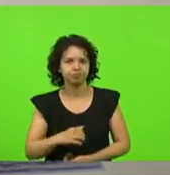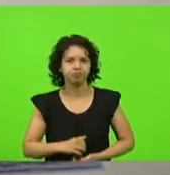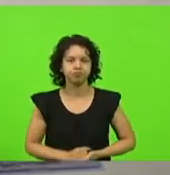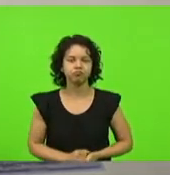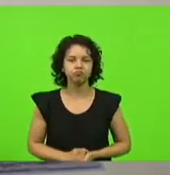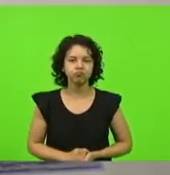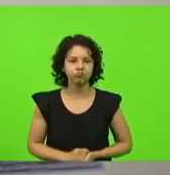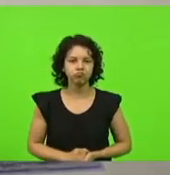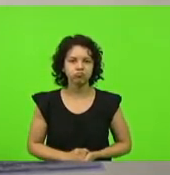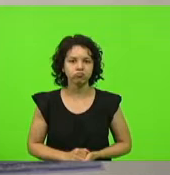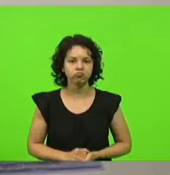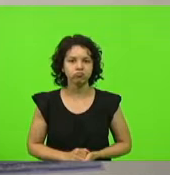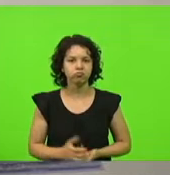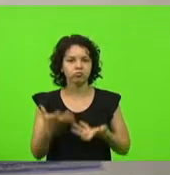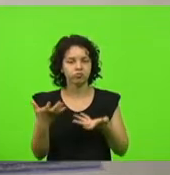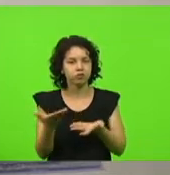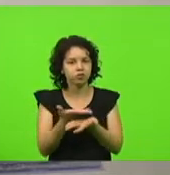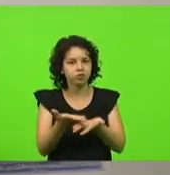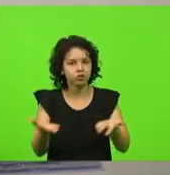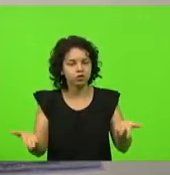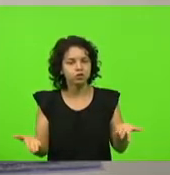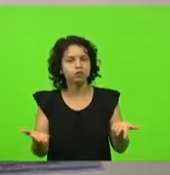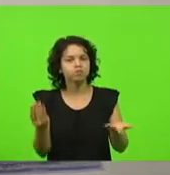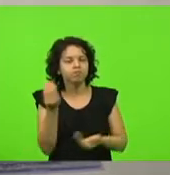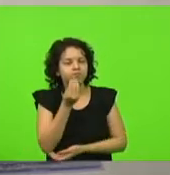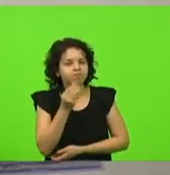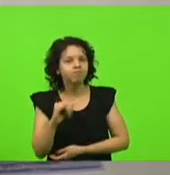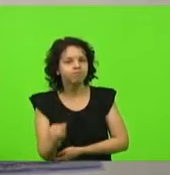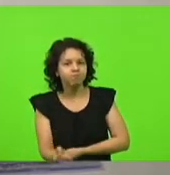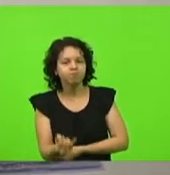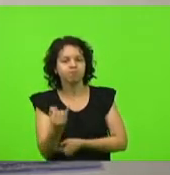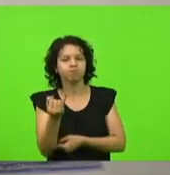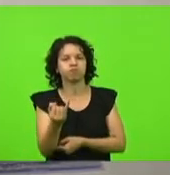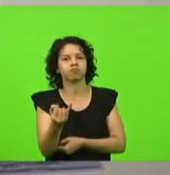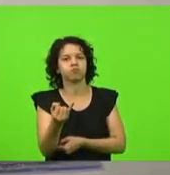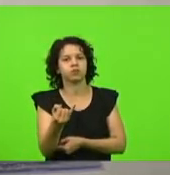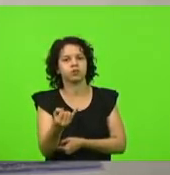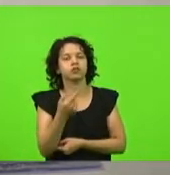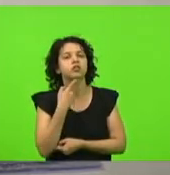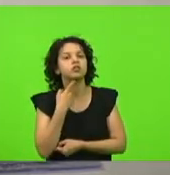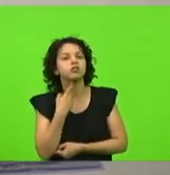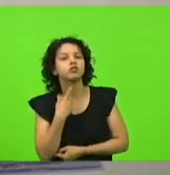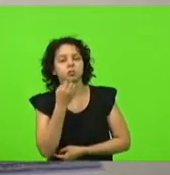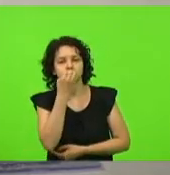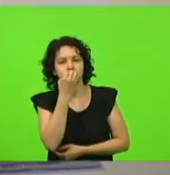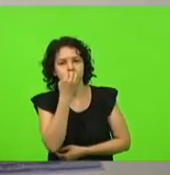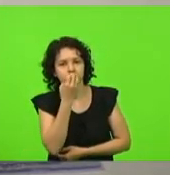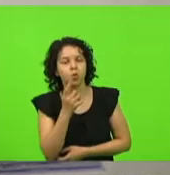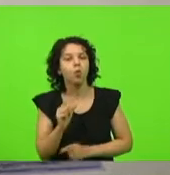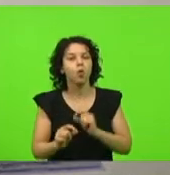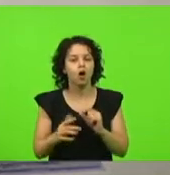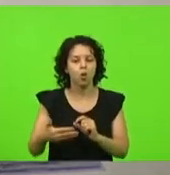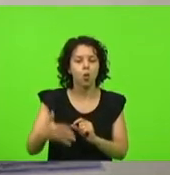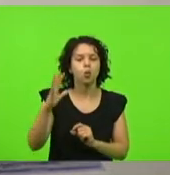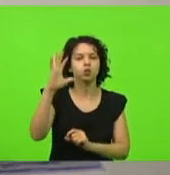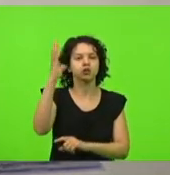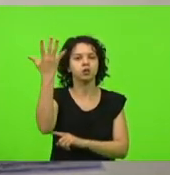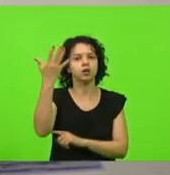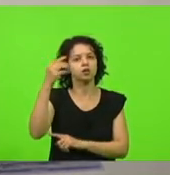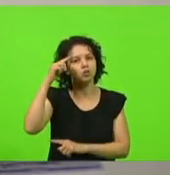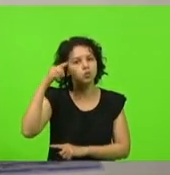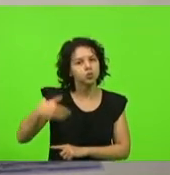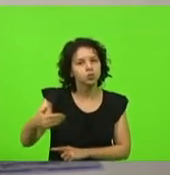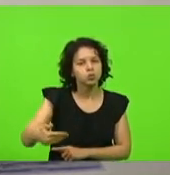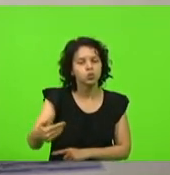vocês aproveitem e saem com uma boa intenção do que acontece aqui no dia a dia, pois os